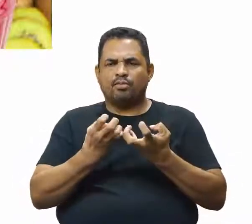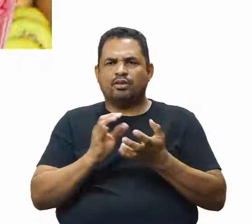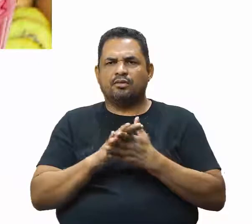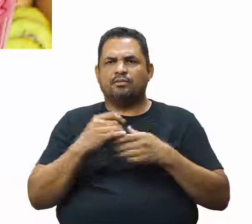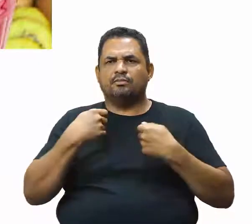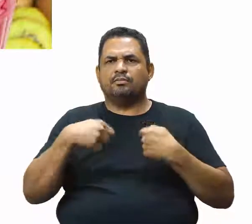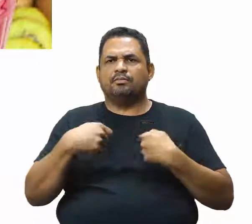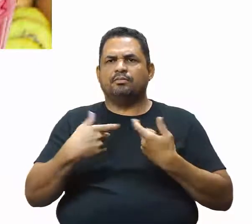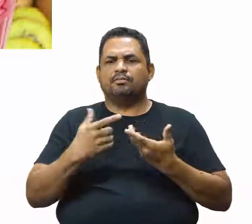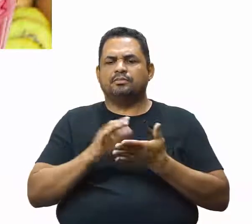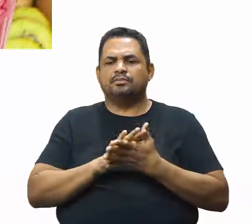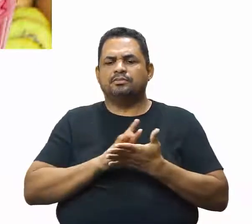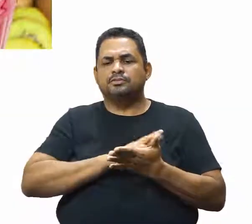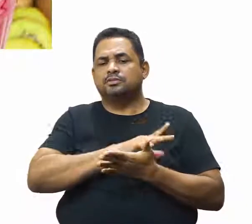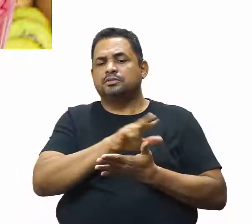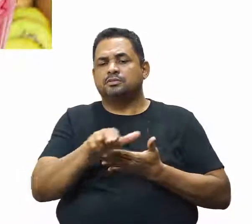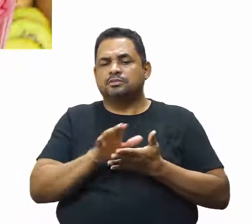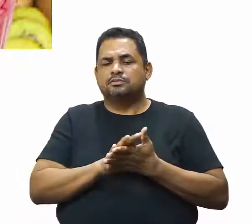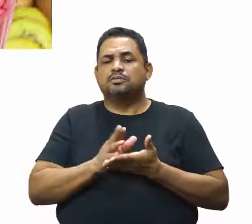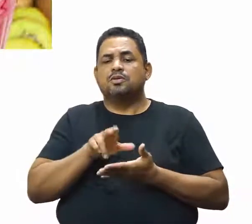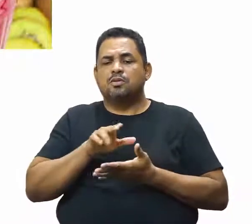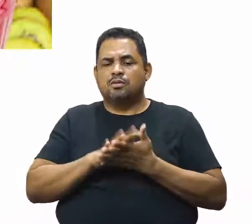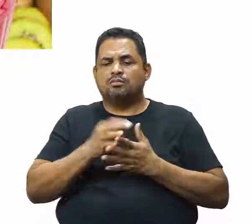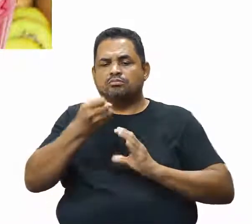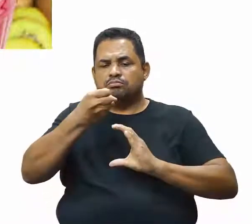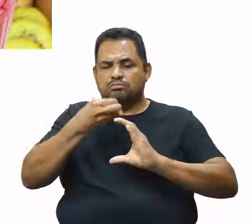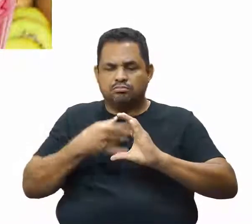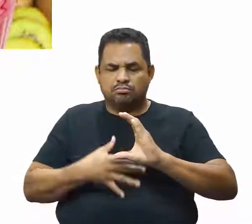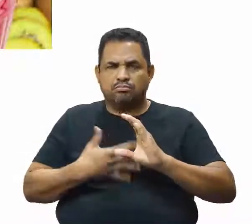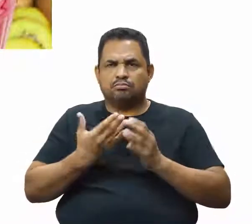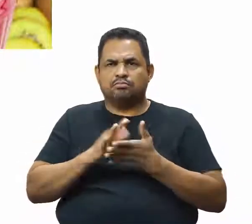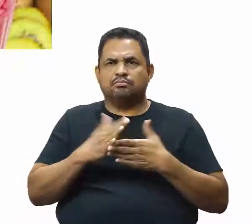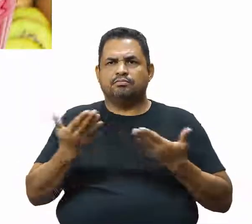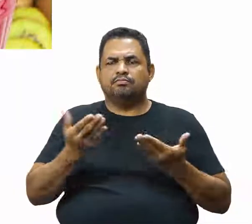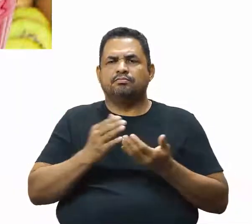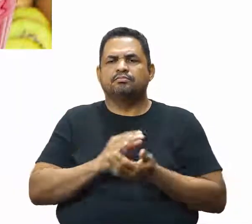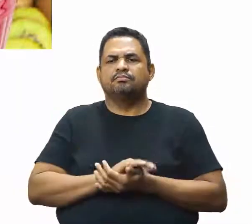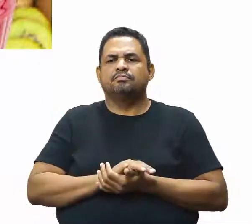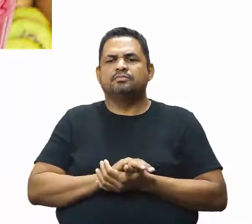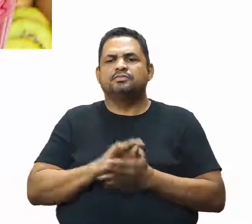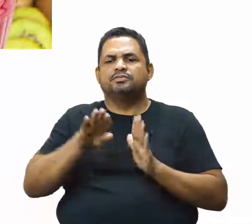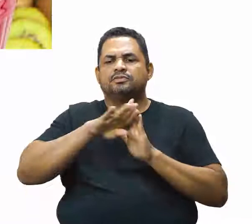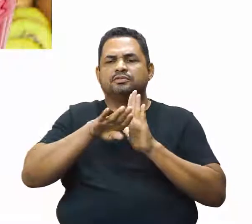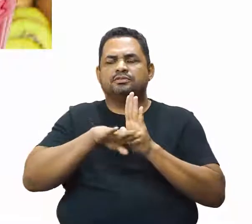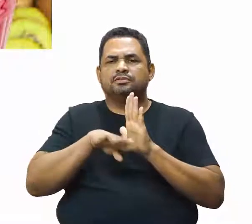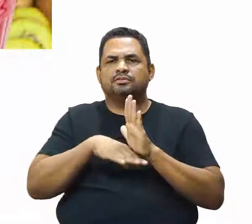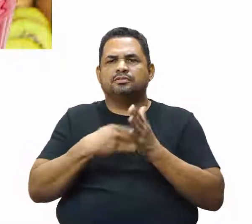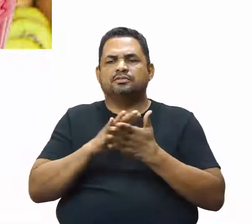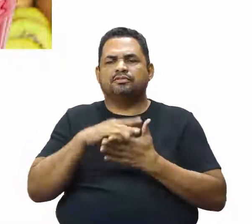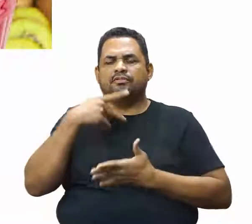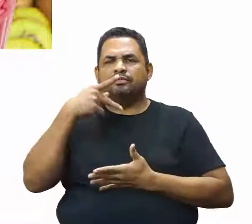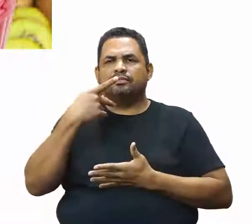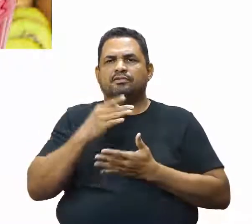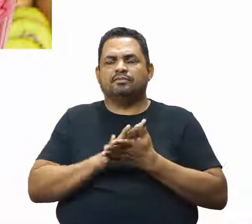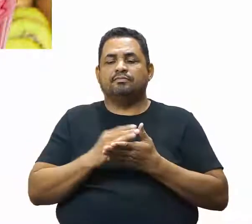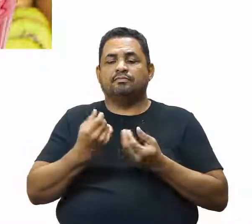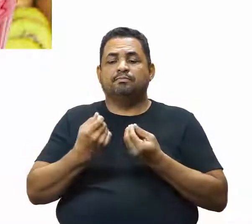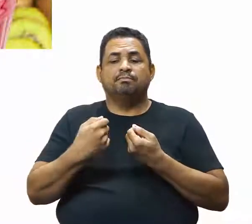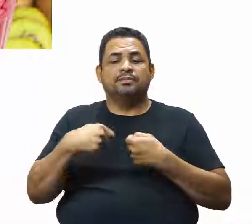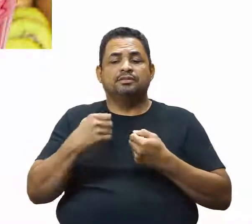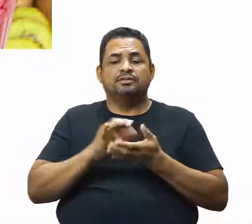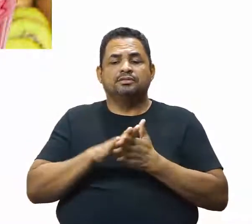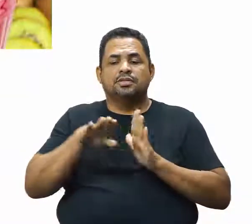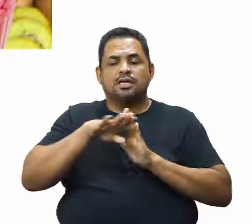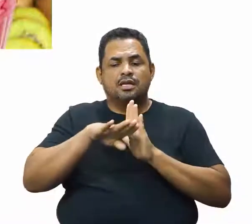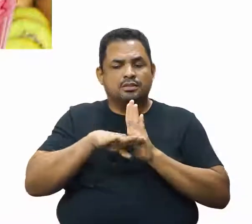que pegar espécies com as mesmas características. Então, a gente fala de classificações. Tem que classificar para